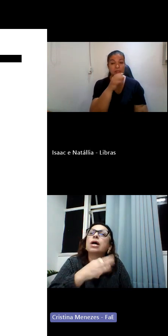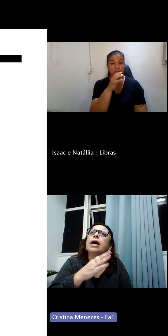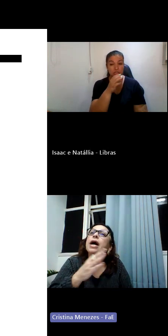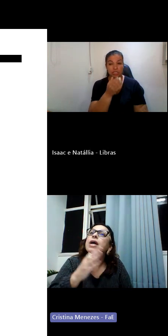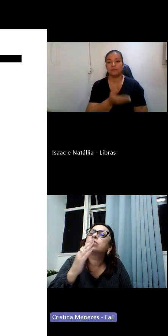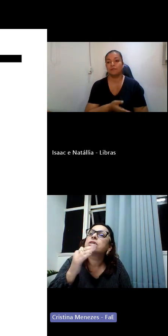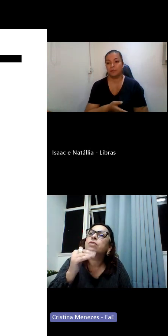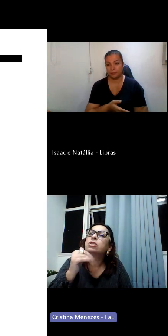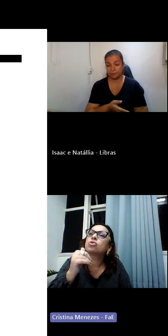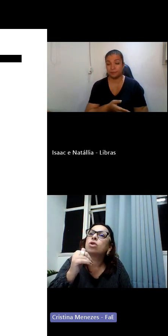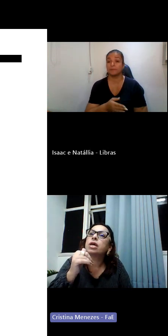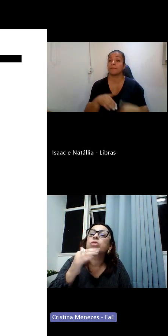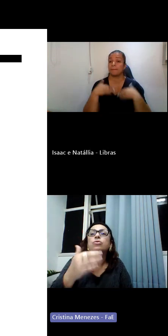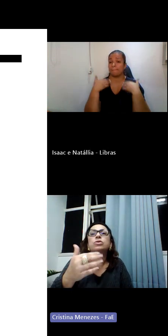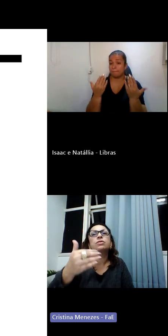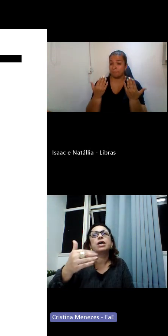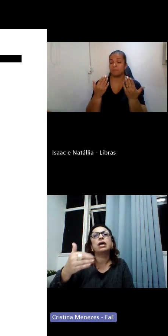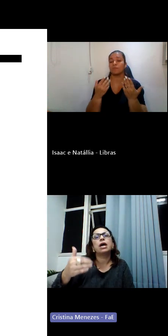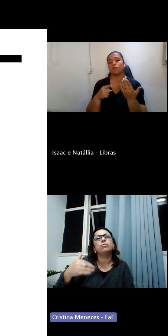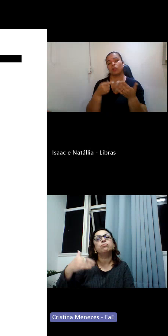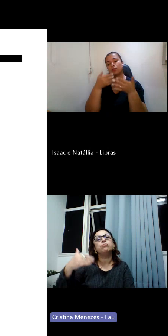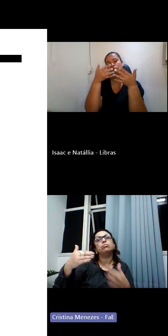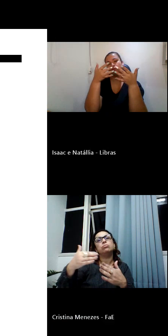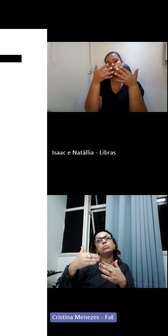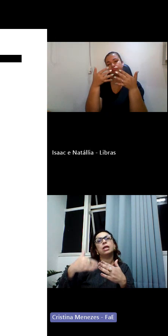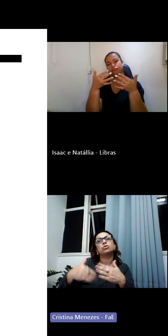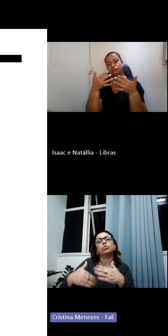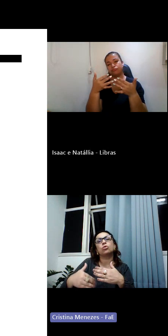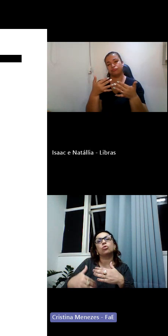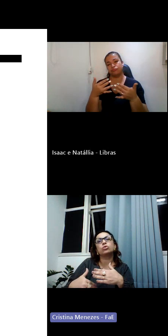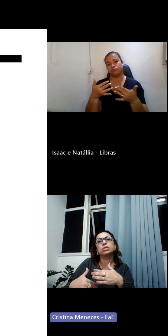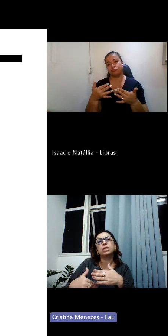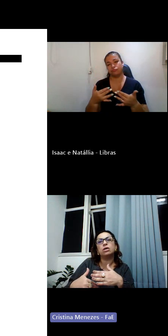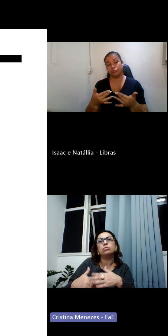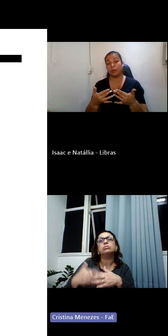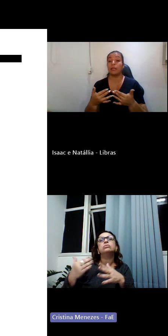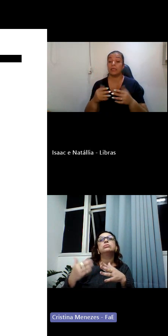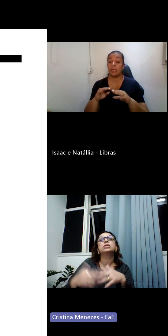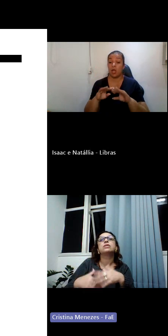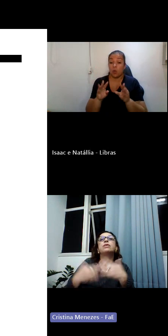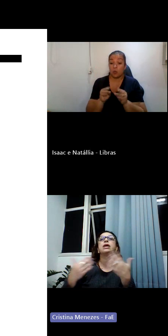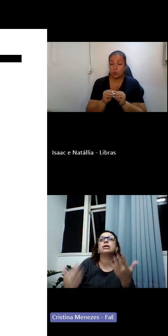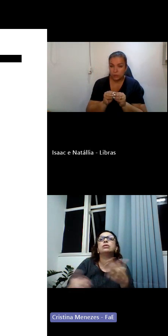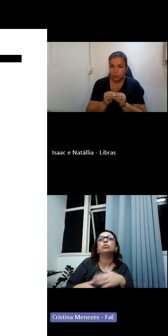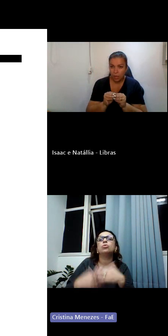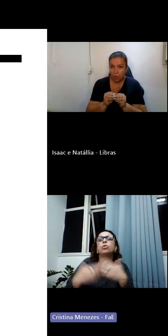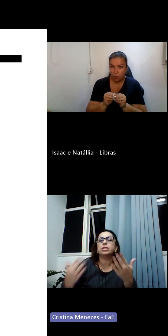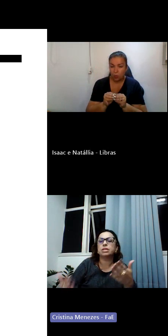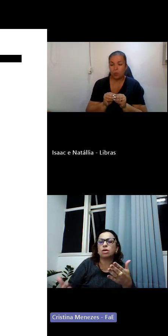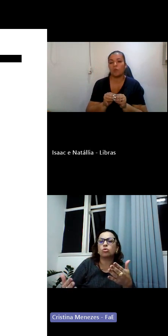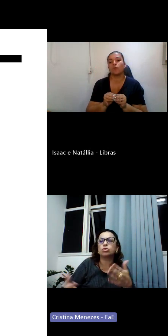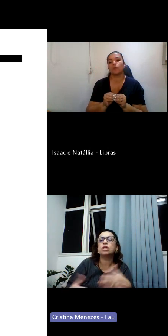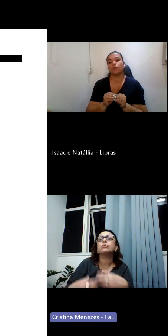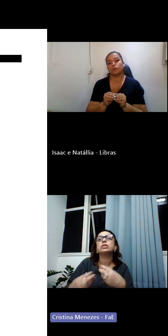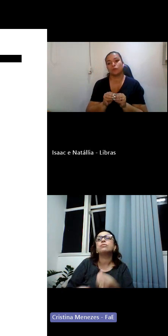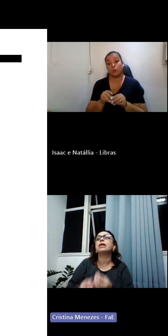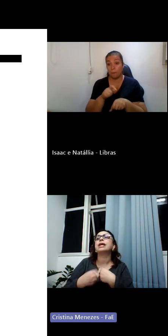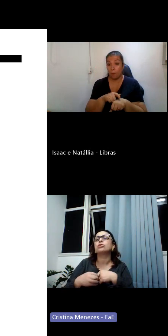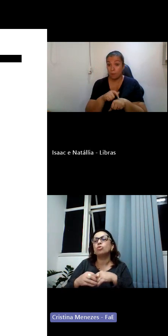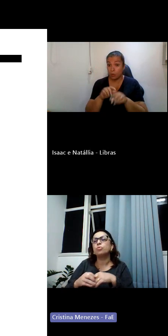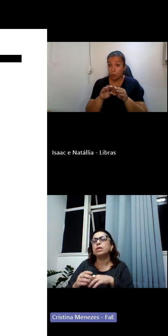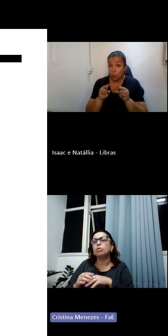Então, aí você vai discorrendo, aí na sua conclusão, no momento da conclusão,